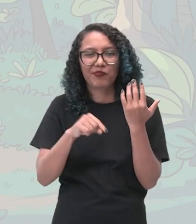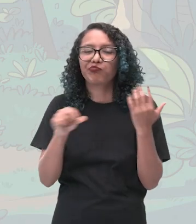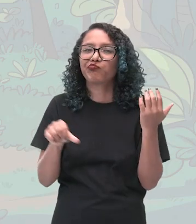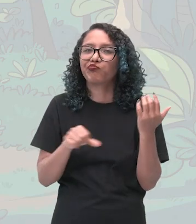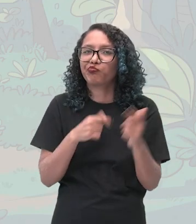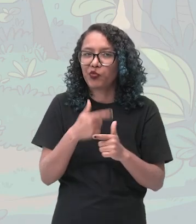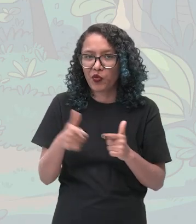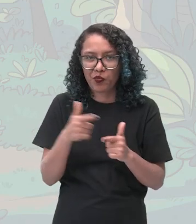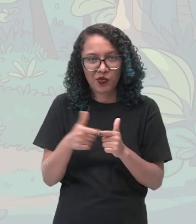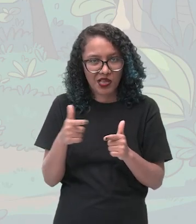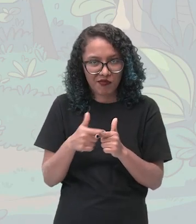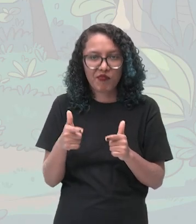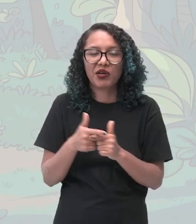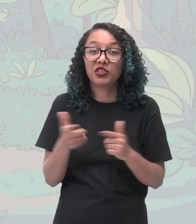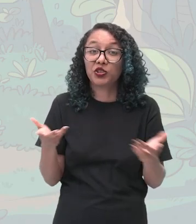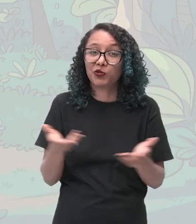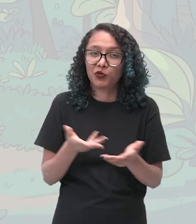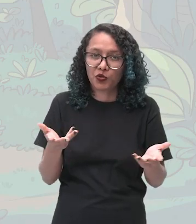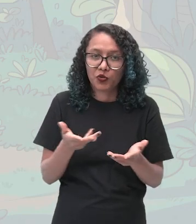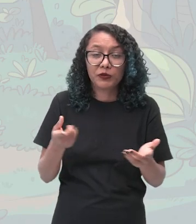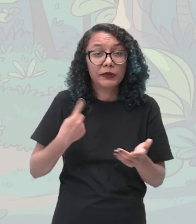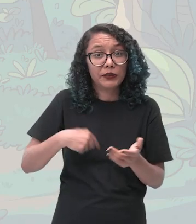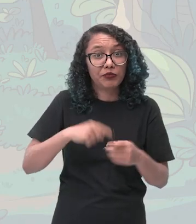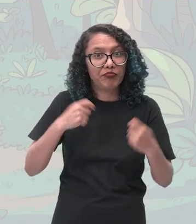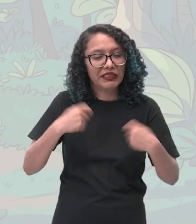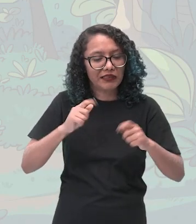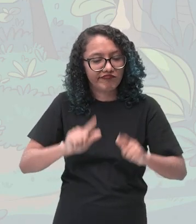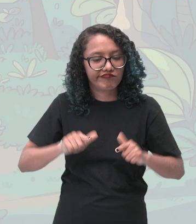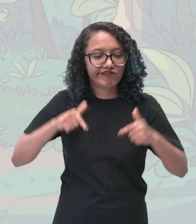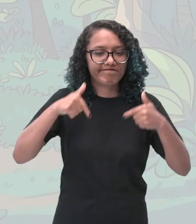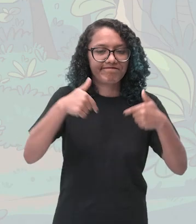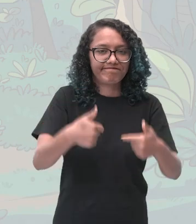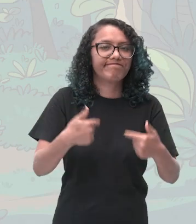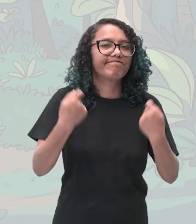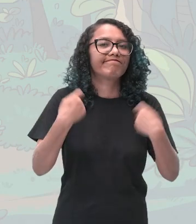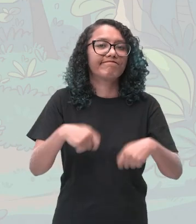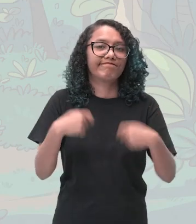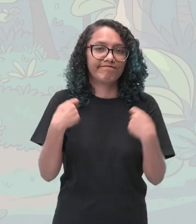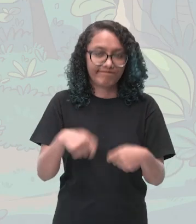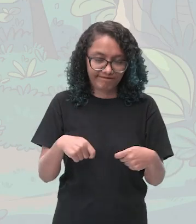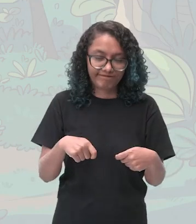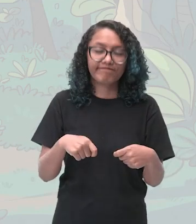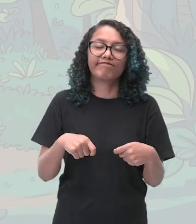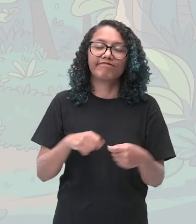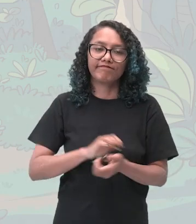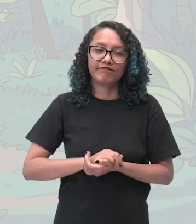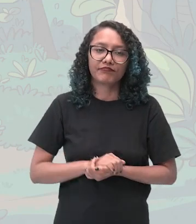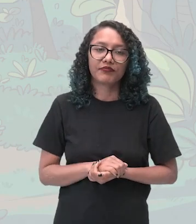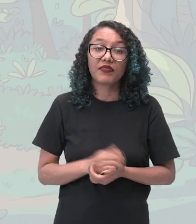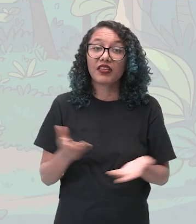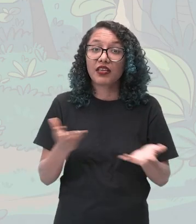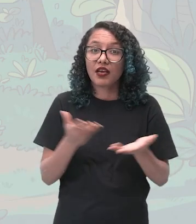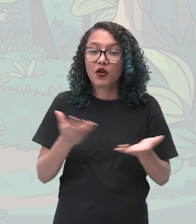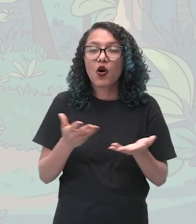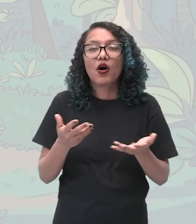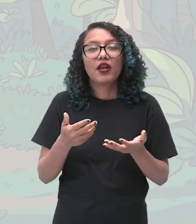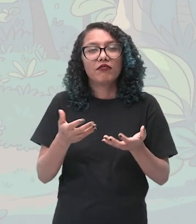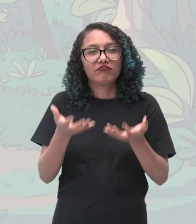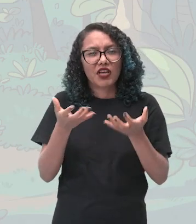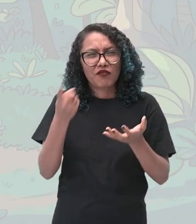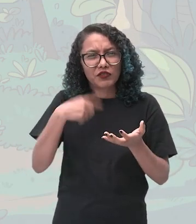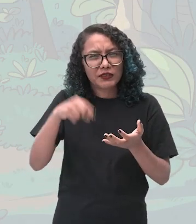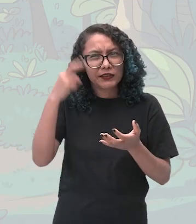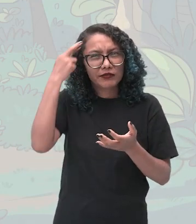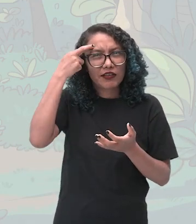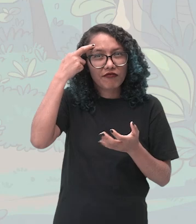problema atual e nós temos que agir, fazer alguma coisa. E nesta aula de hoje, eu quero abrir os olhos de vocês